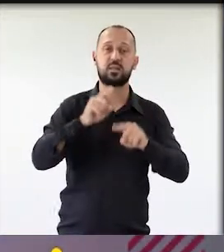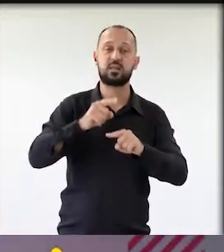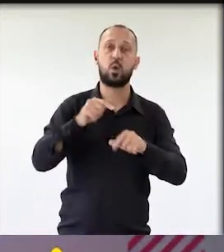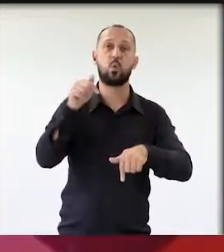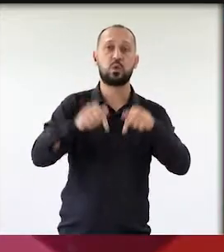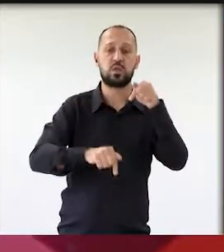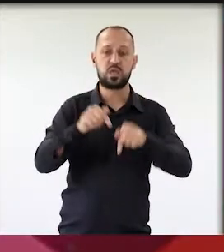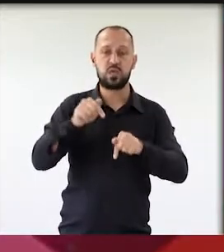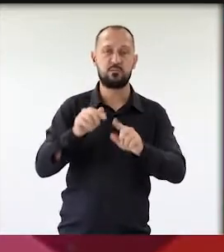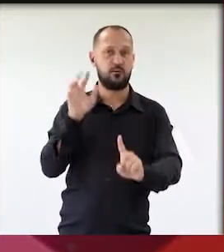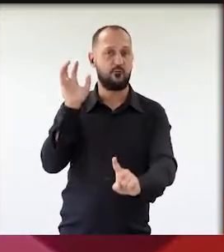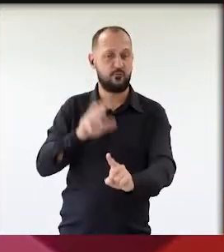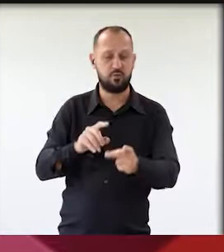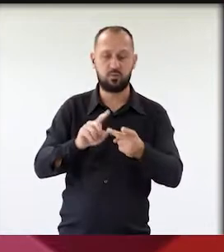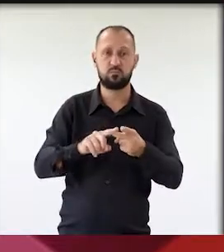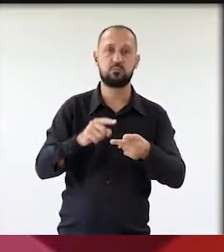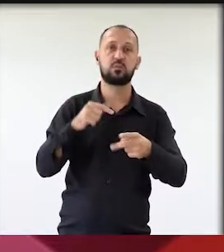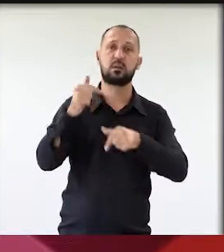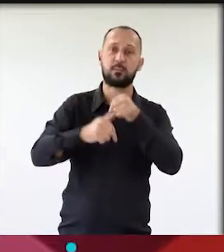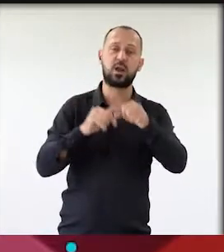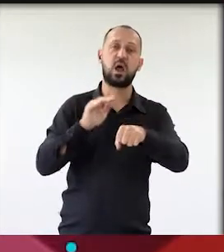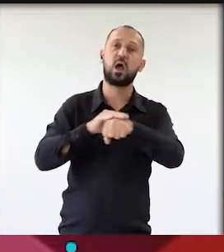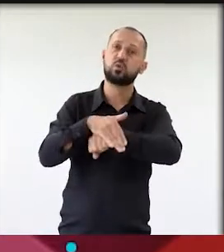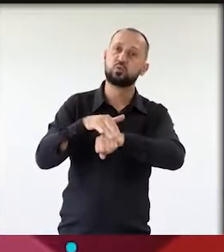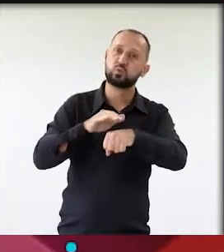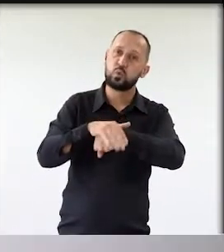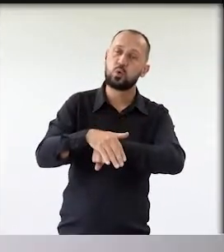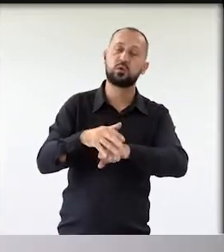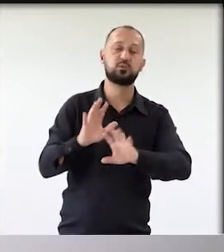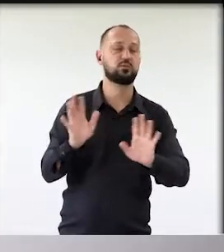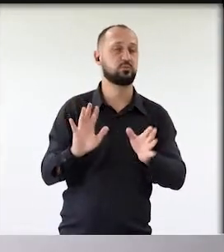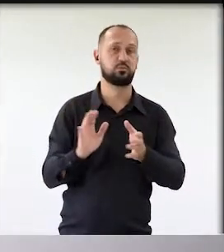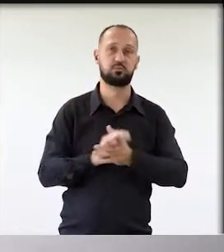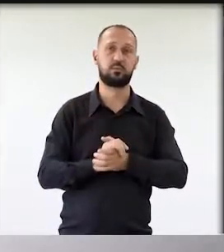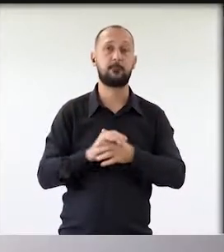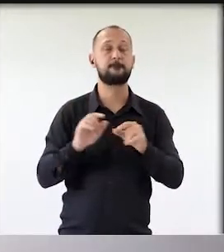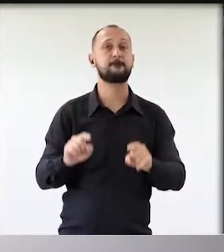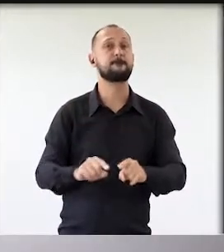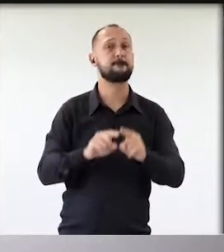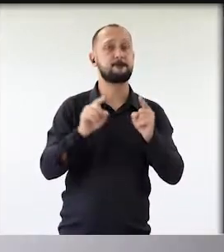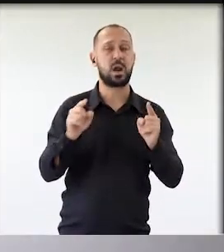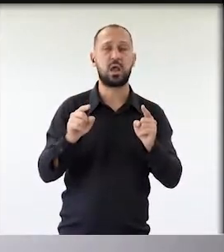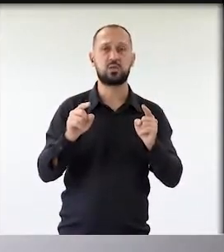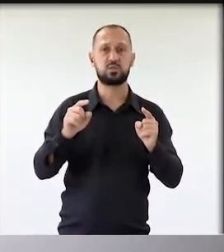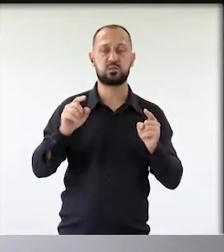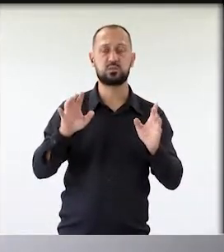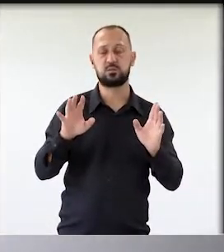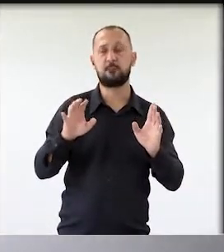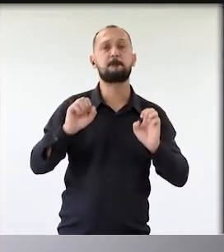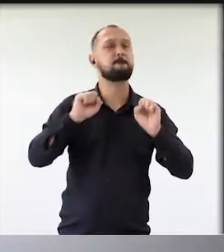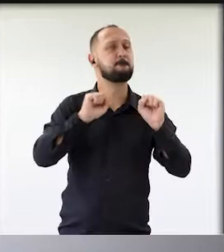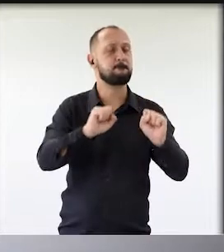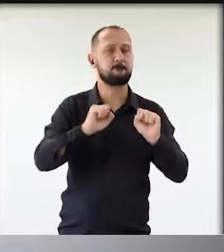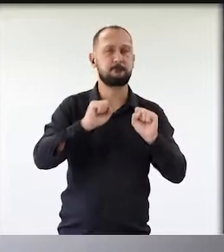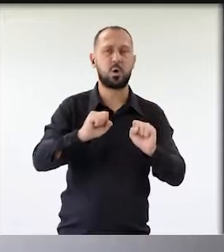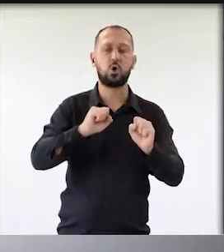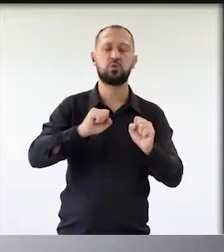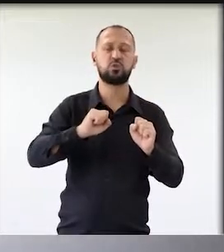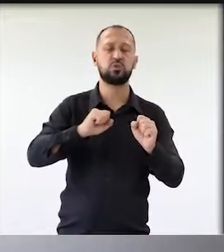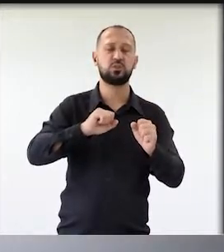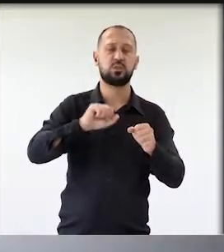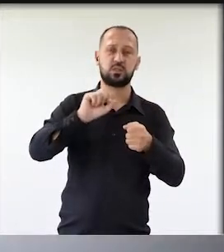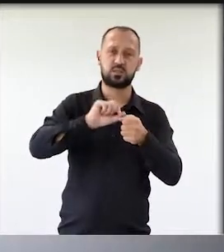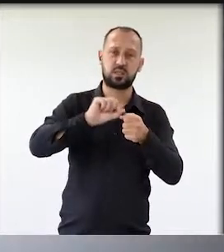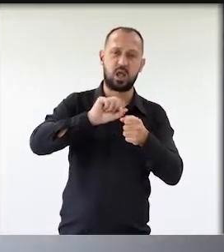a produtos químicos, período noturno, esse tipo de coisas. Mas, tirando isso, tem